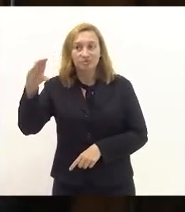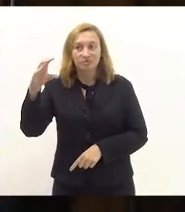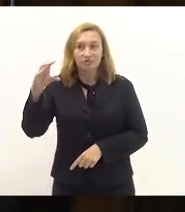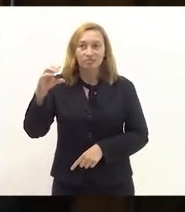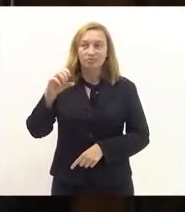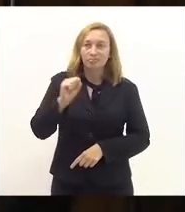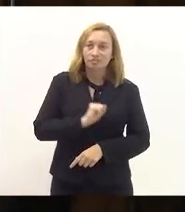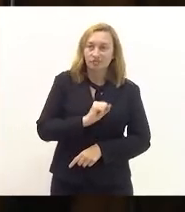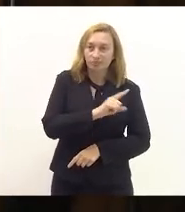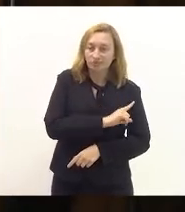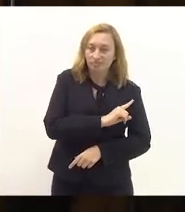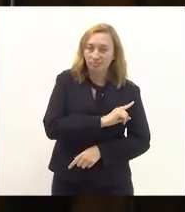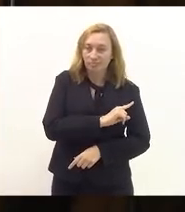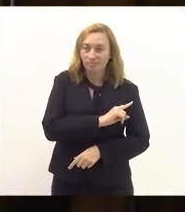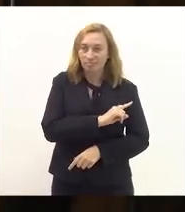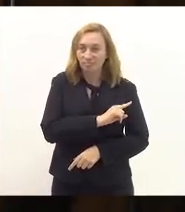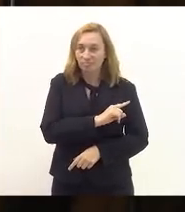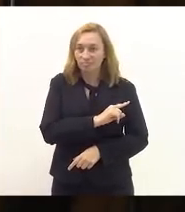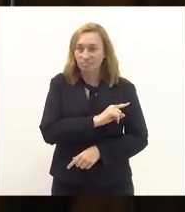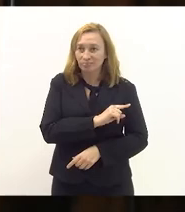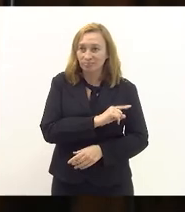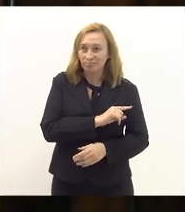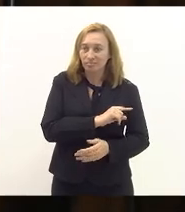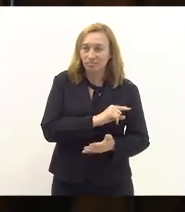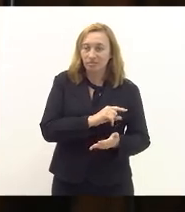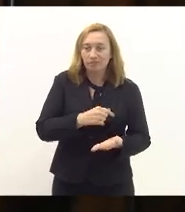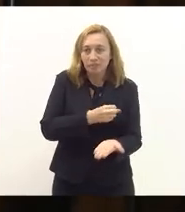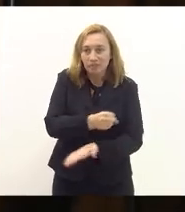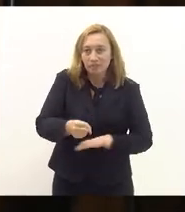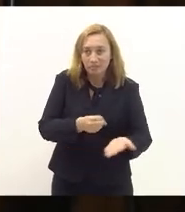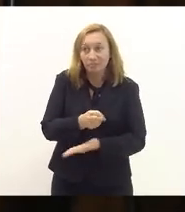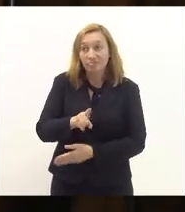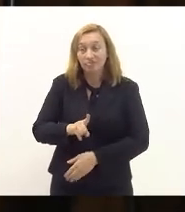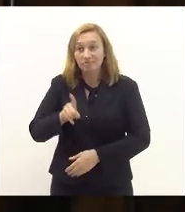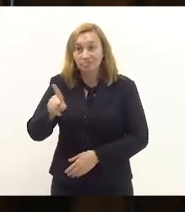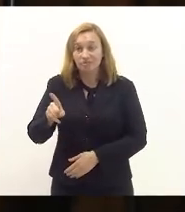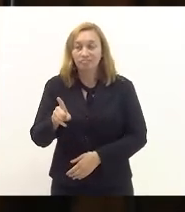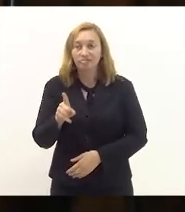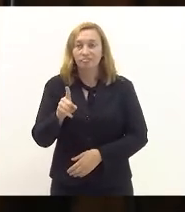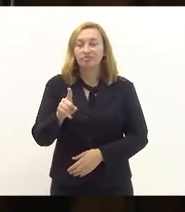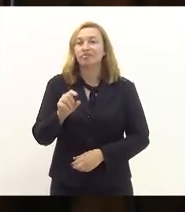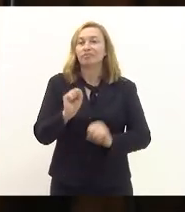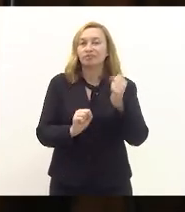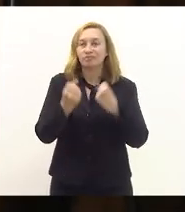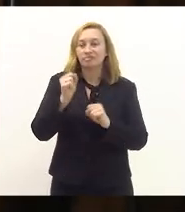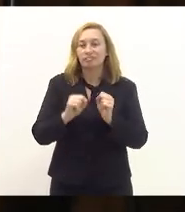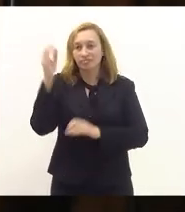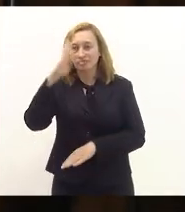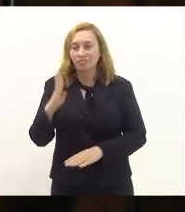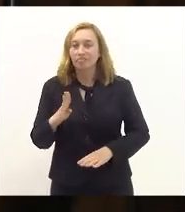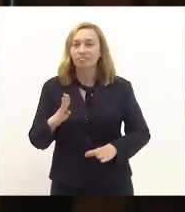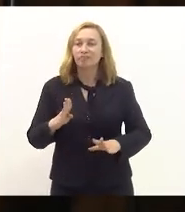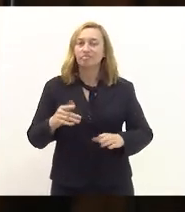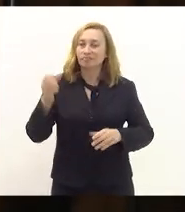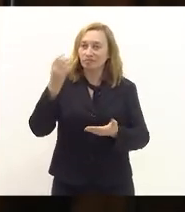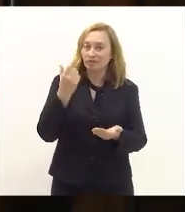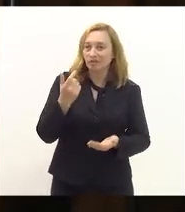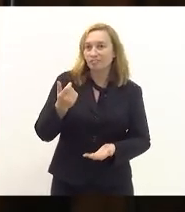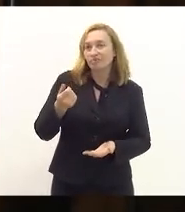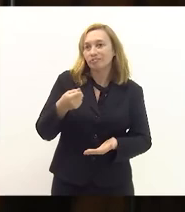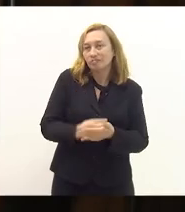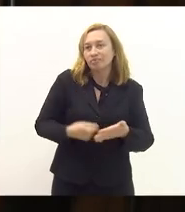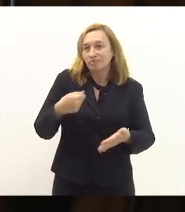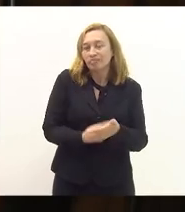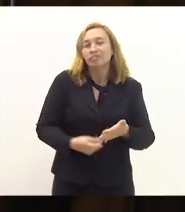Gonçalo, é o berço da industrialização brasileira, e aqui nós lutamos, e eu tive a experiência como deputado de